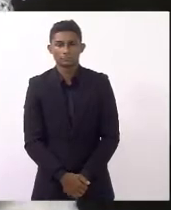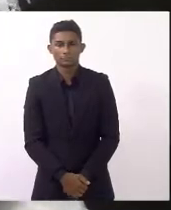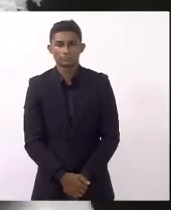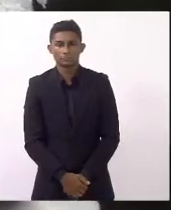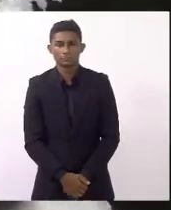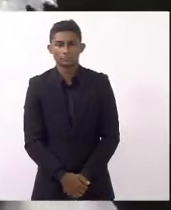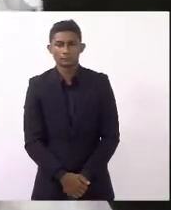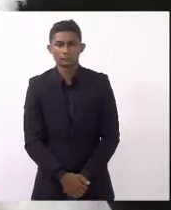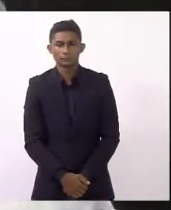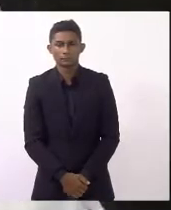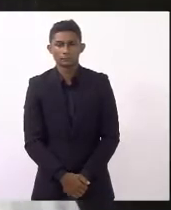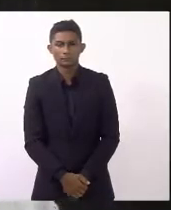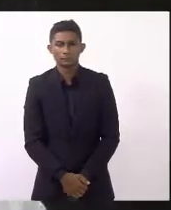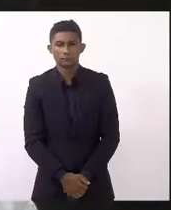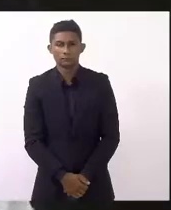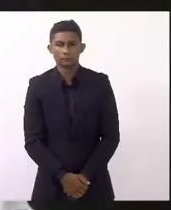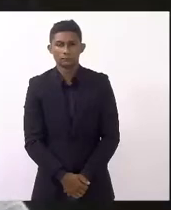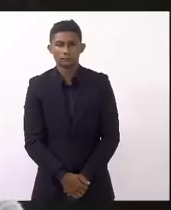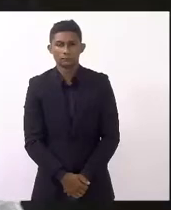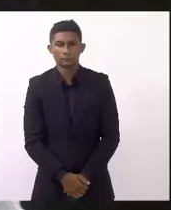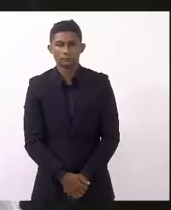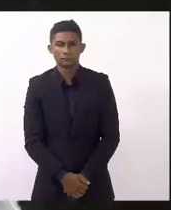E aí